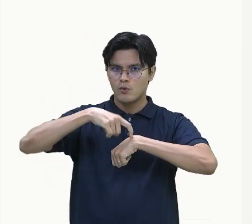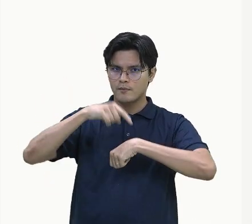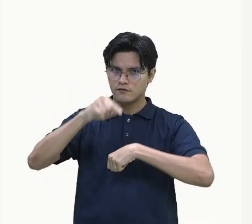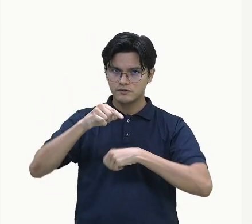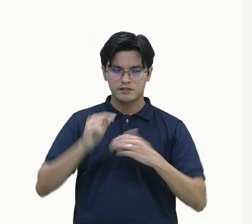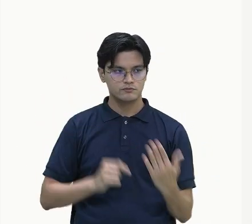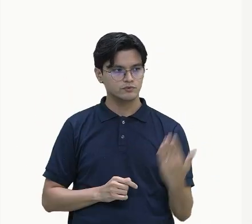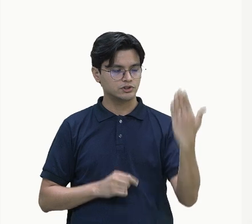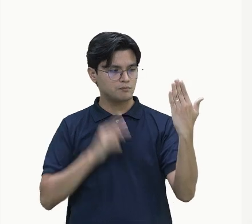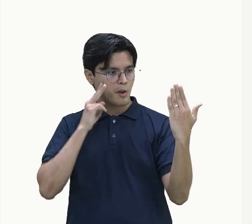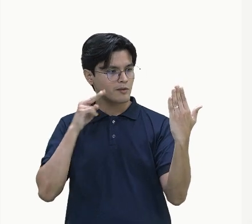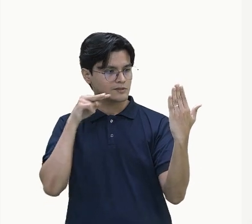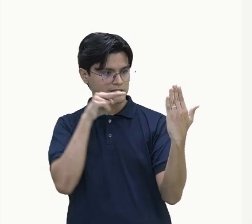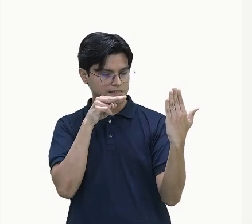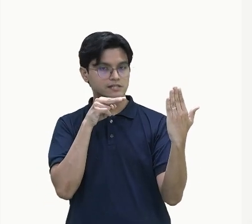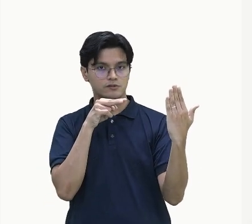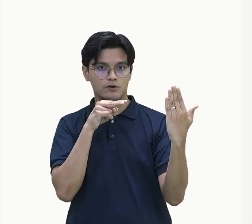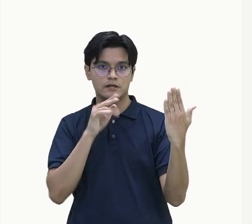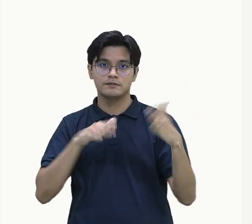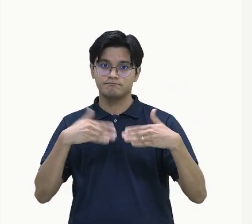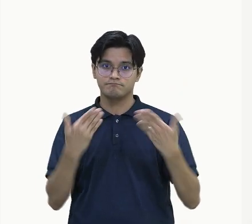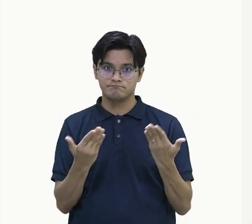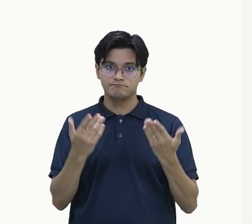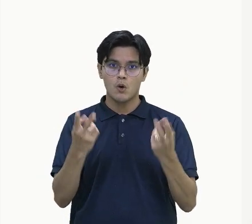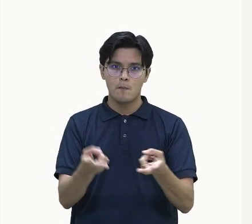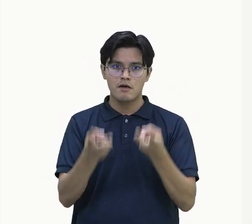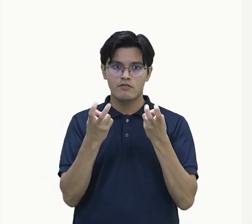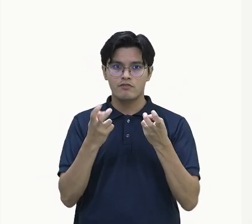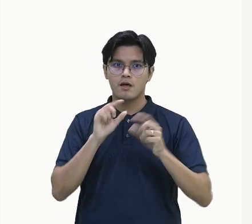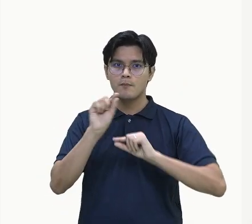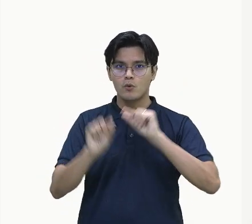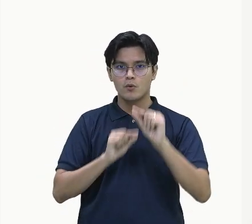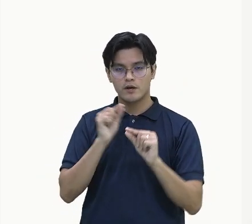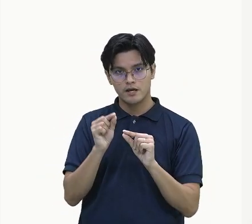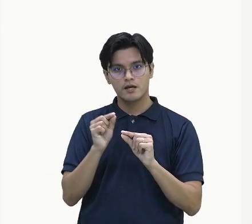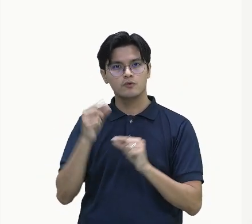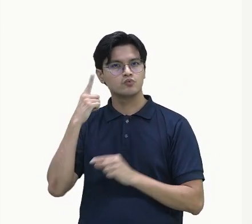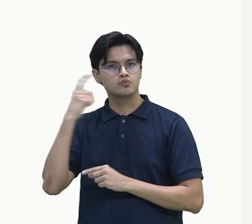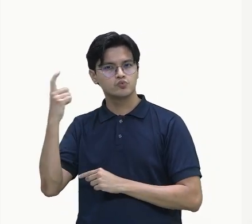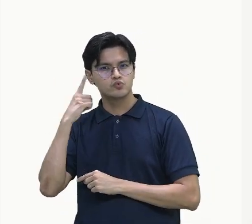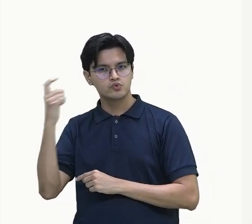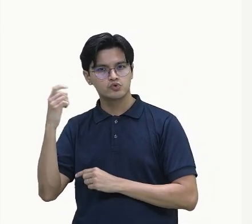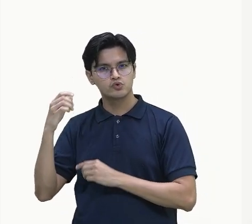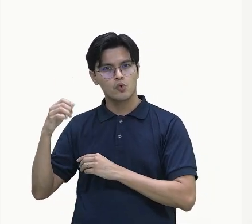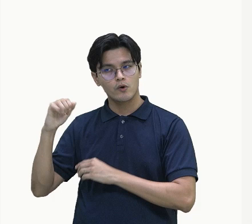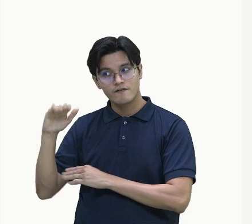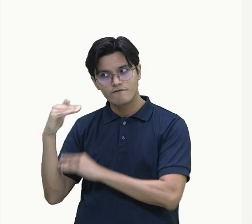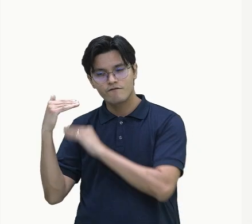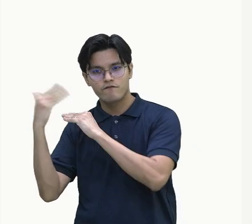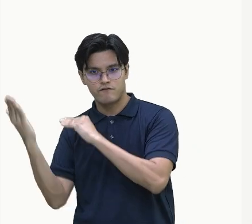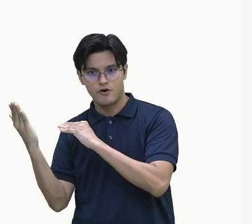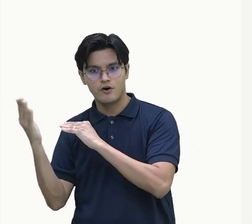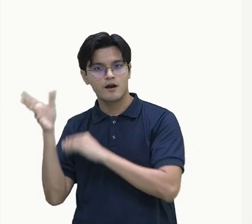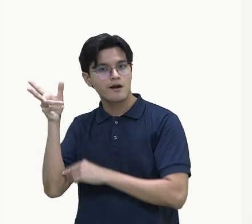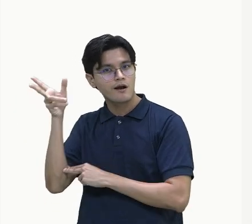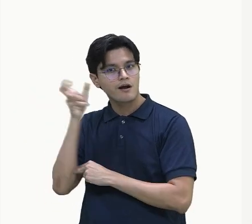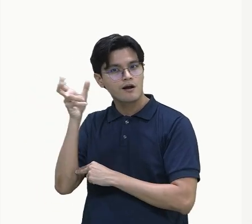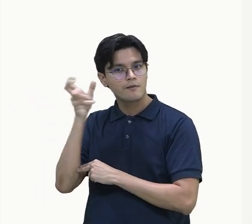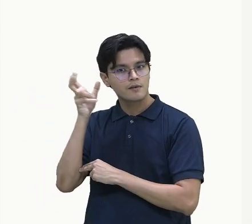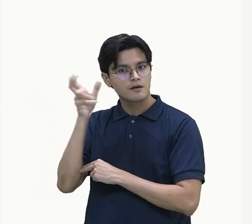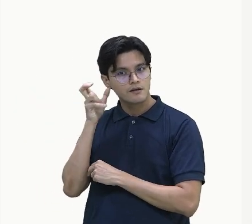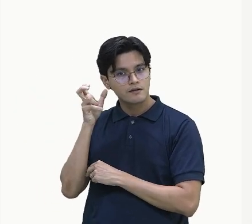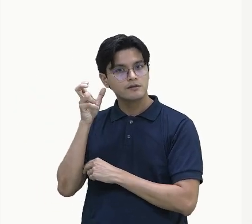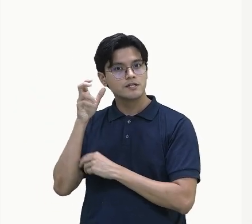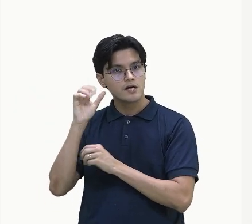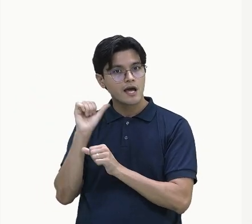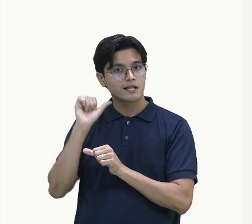né? Onde o som é captado pelo ouvido externo, transmitido pelo ouvido médio e convertido em